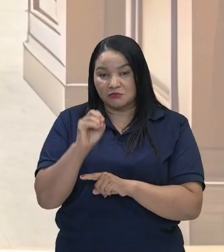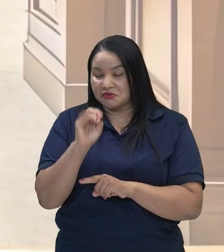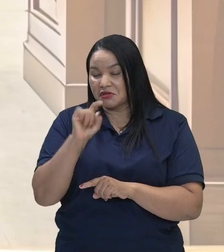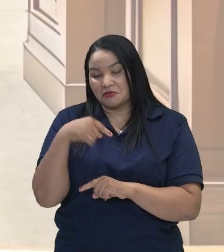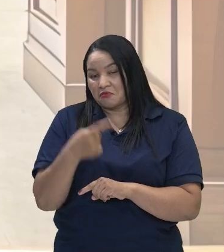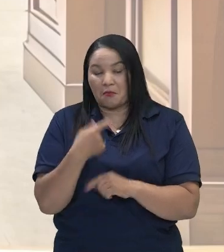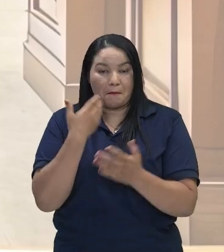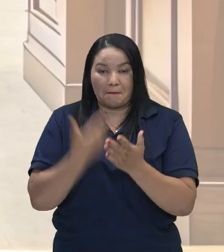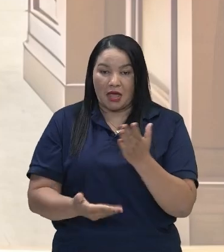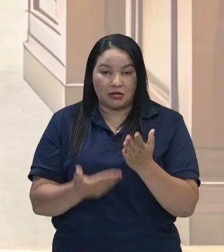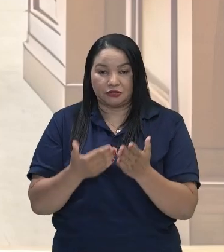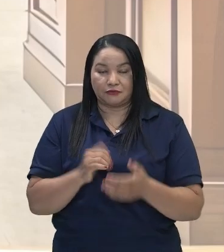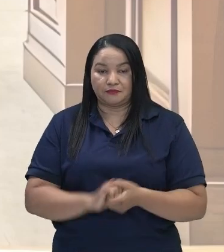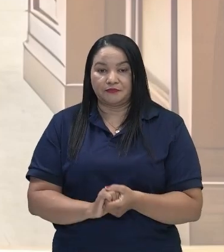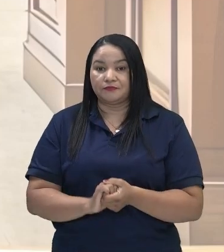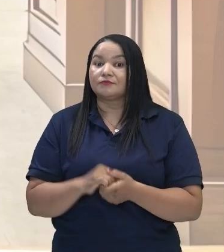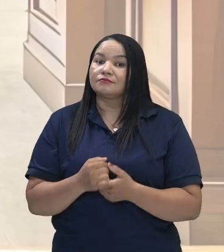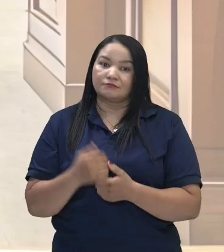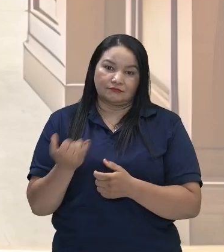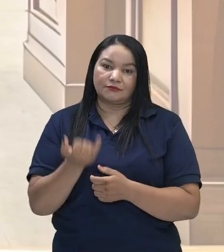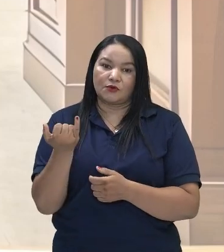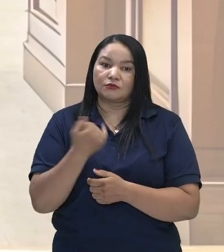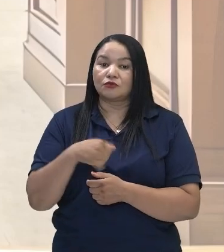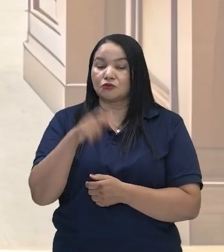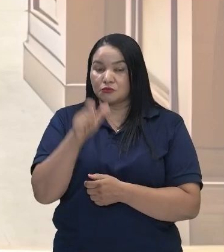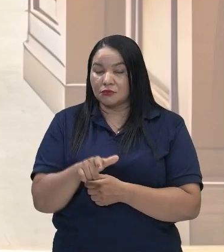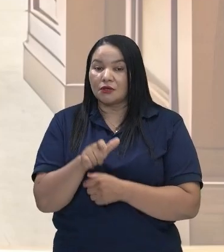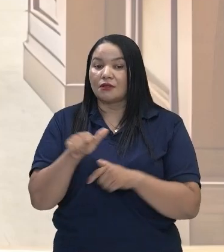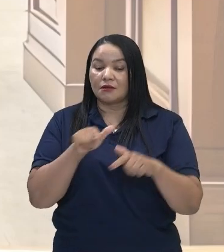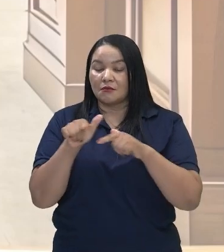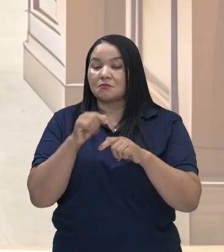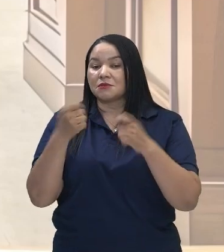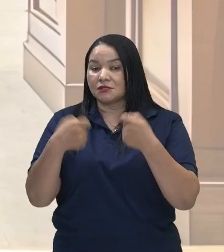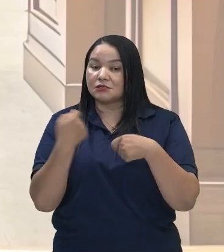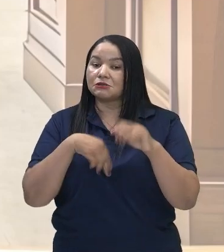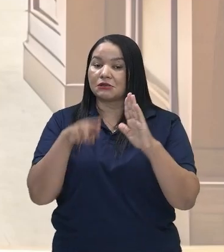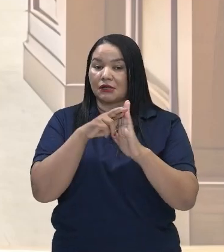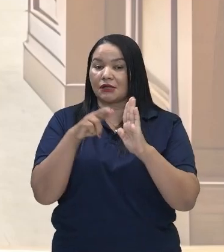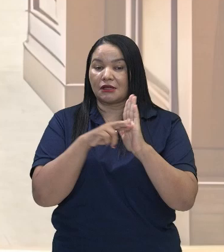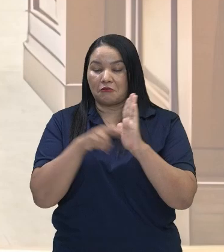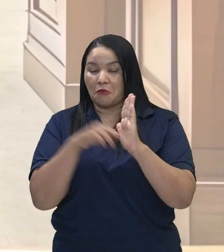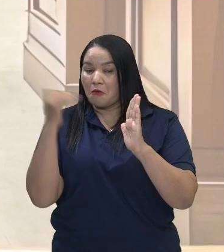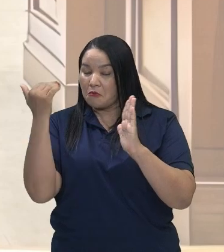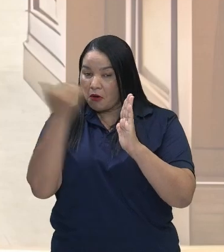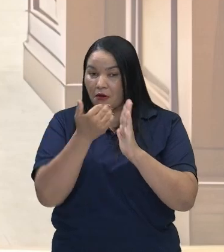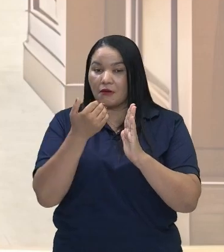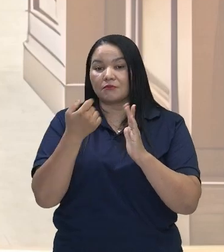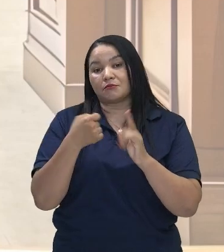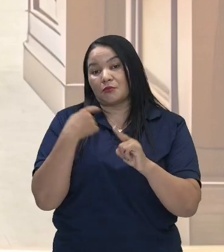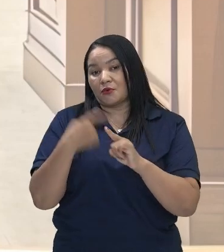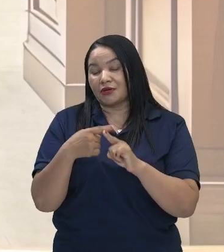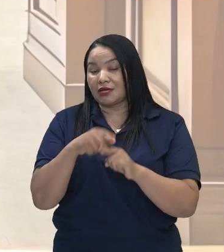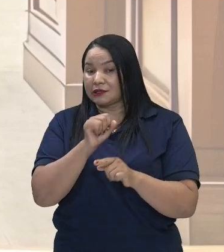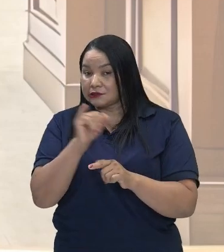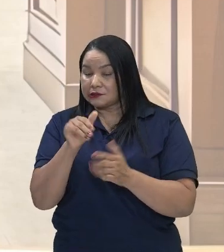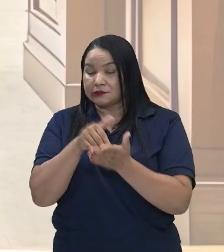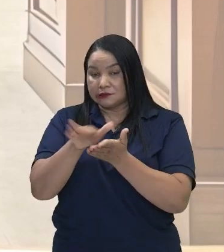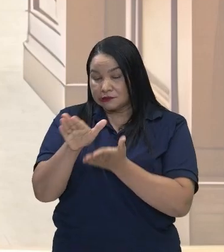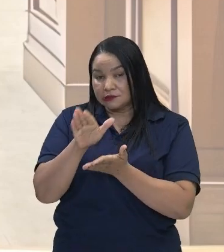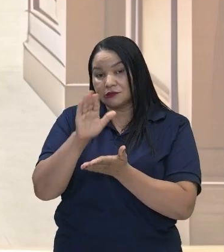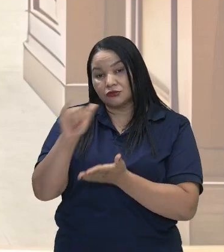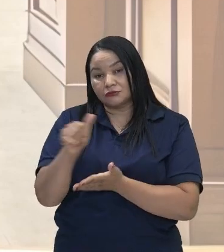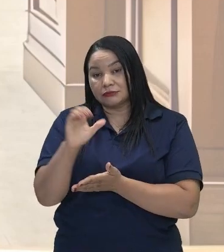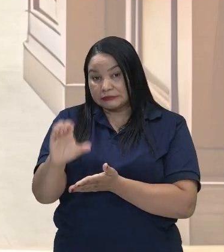acho que é importante o nosso trabalhador observar, né, certas regras, algo que possa ocasionar uma demissão por justa causa,